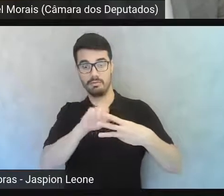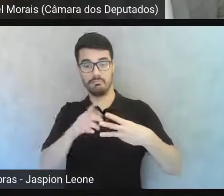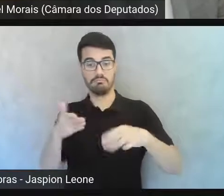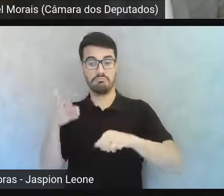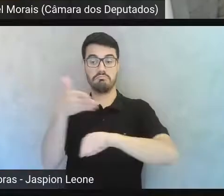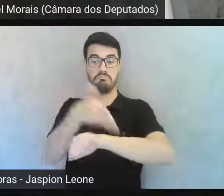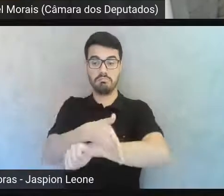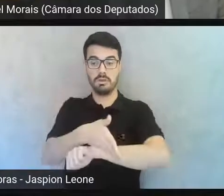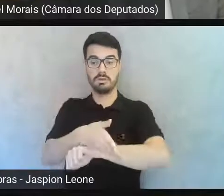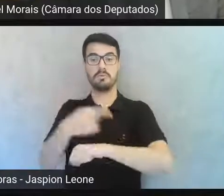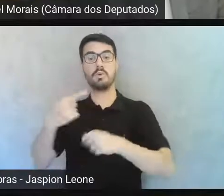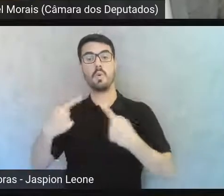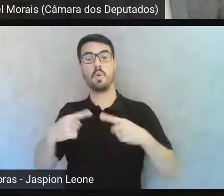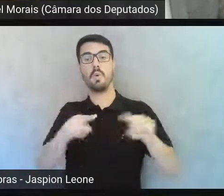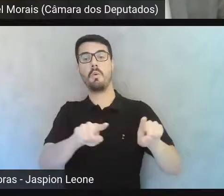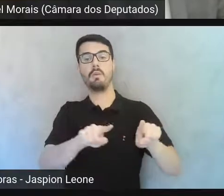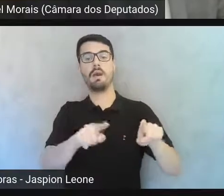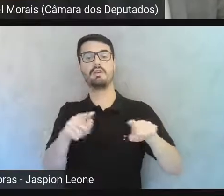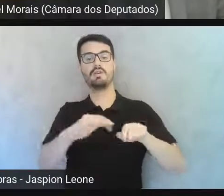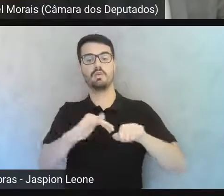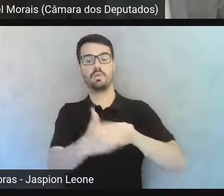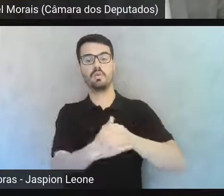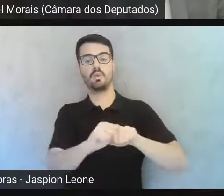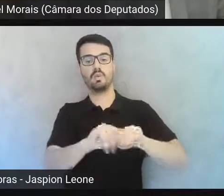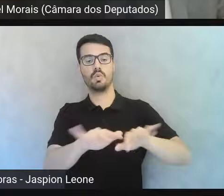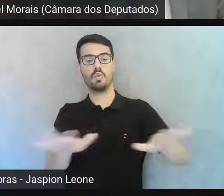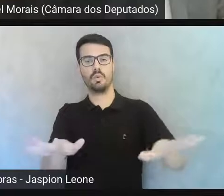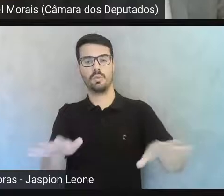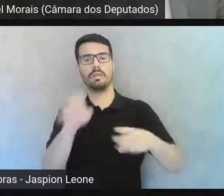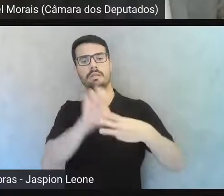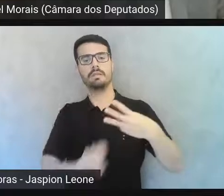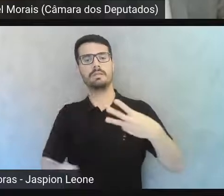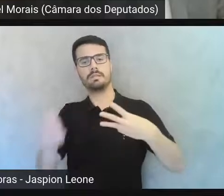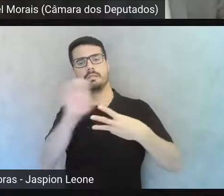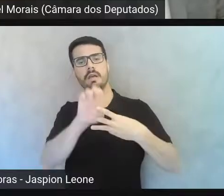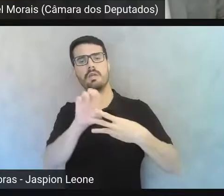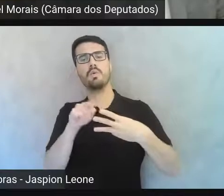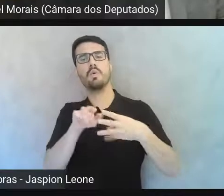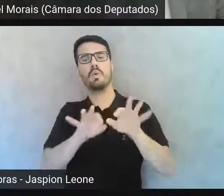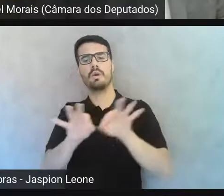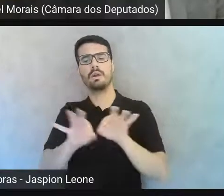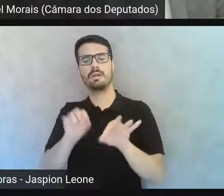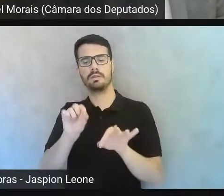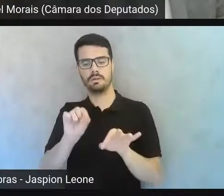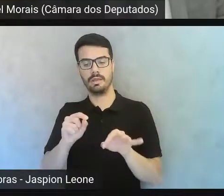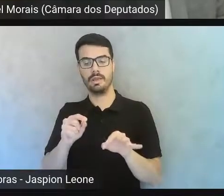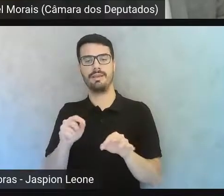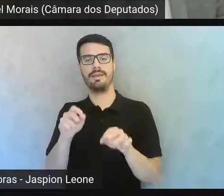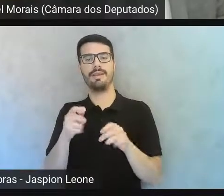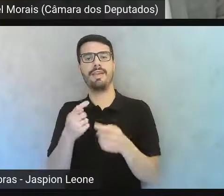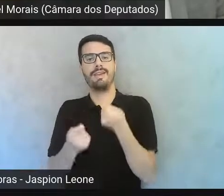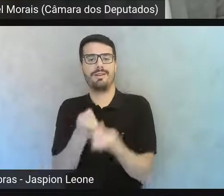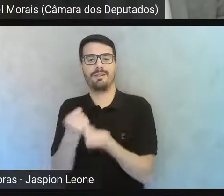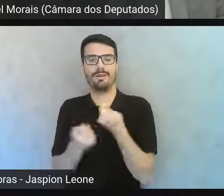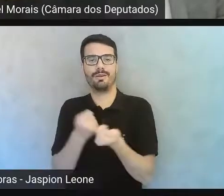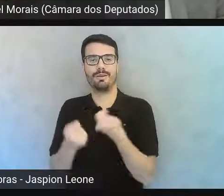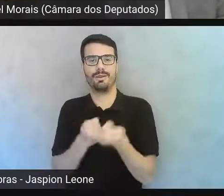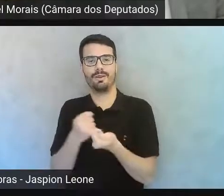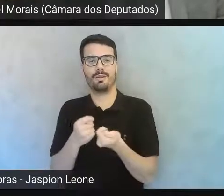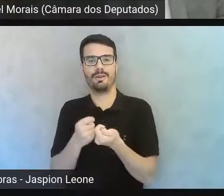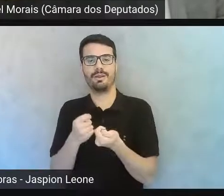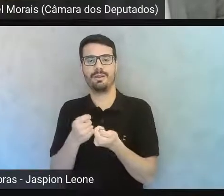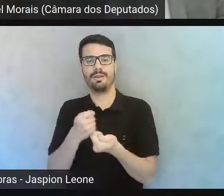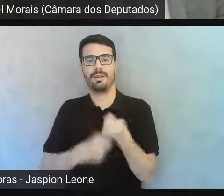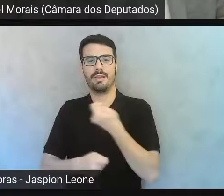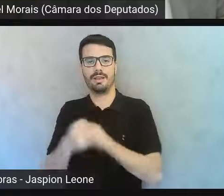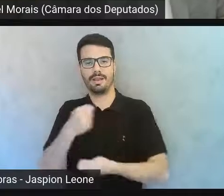um desses embates do Estado é no ponto de vista econômico, né? Nós temos atualmente